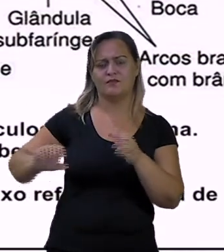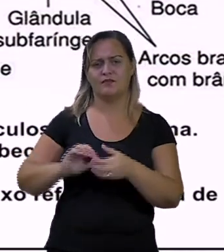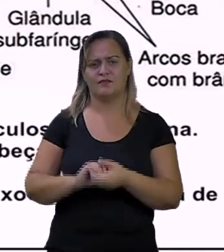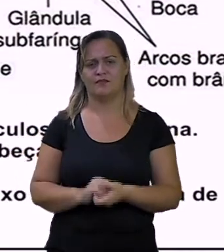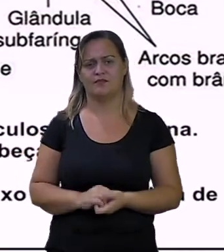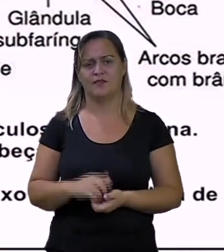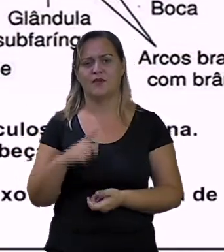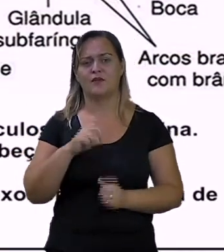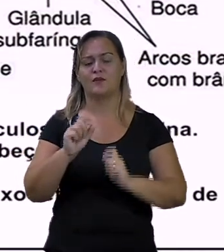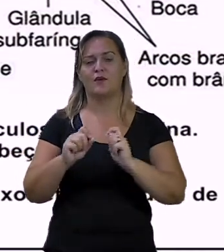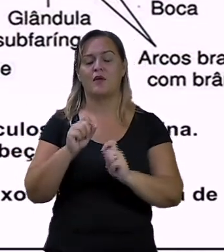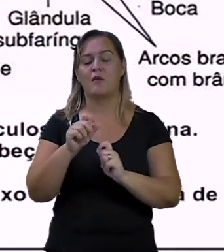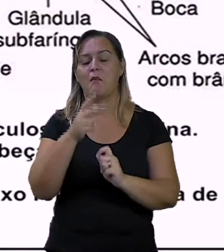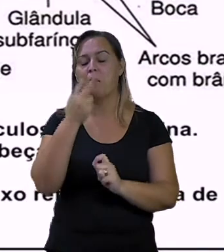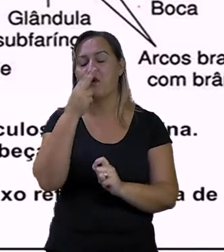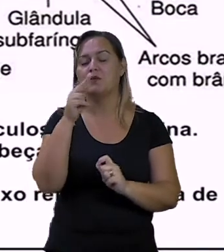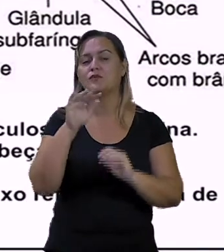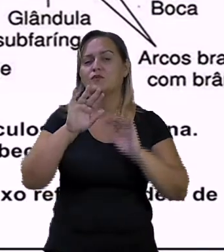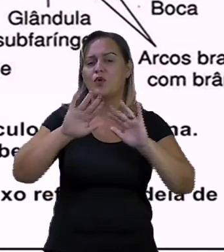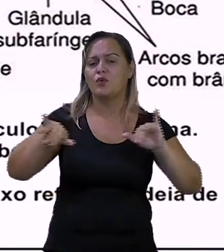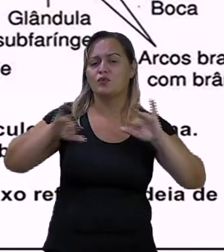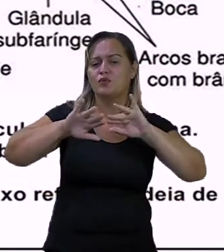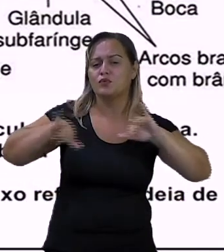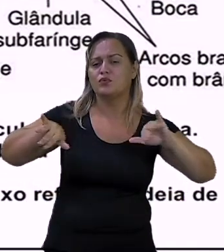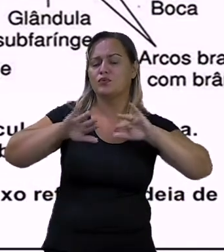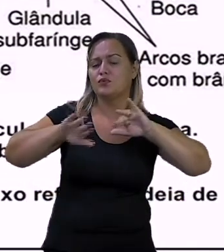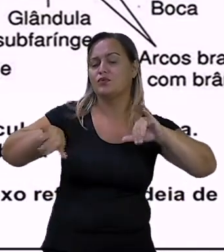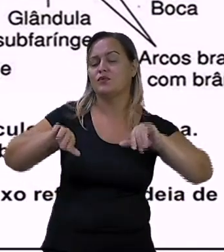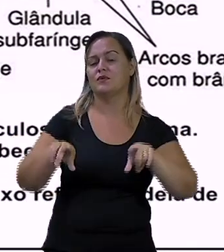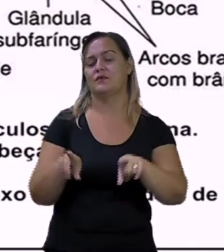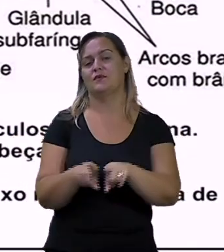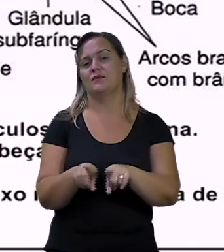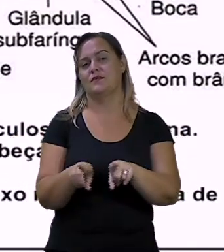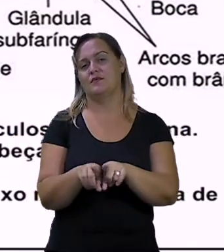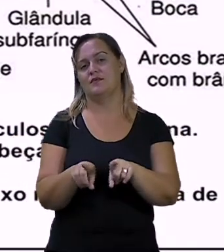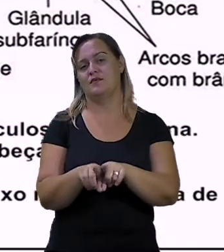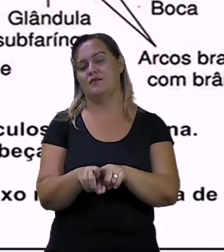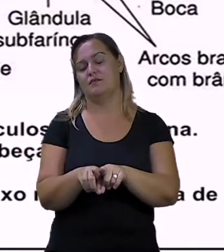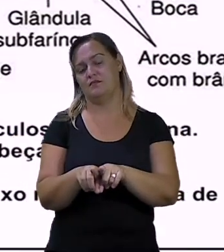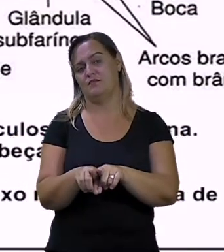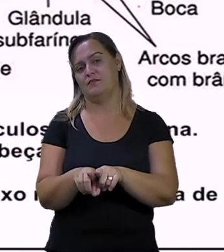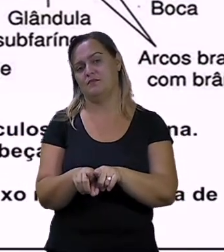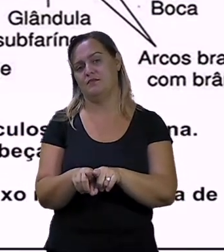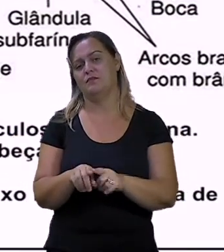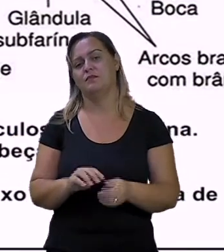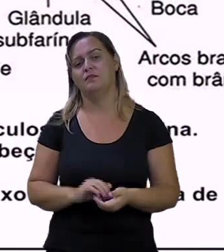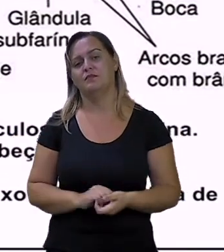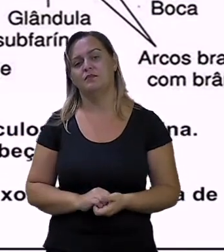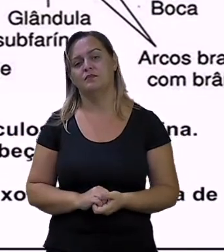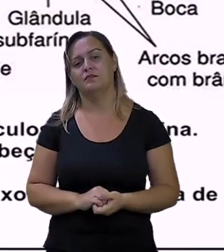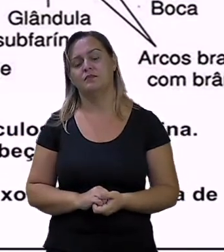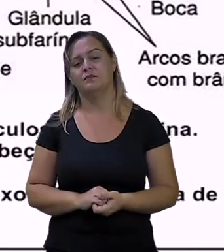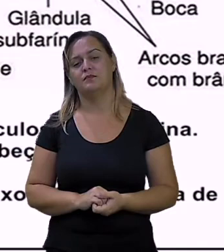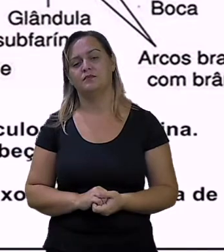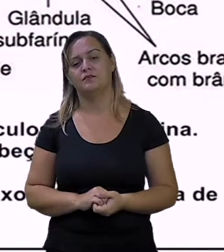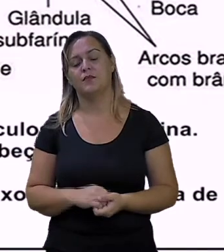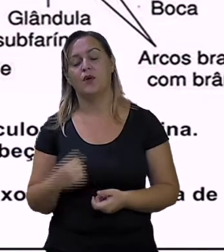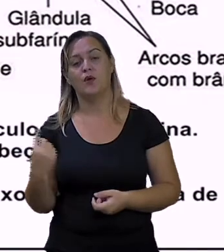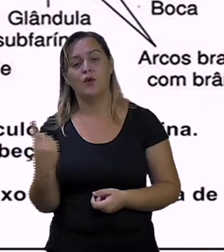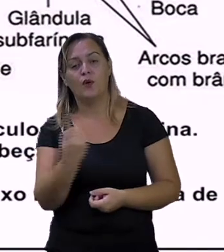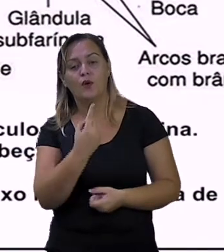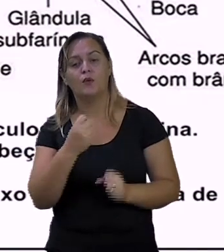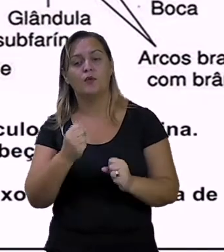nadadeira. Quem mais a gente pode falar? De quem mais a gente pode falar? Vamos lá?